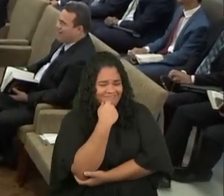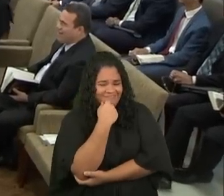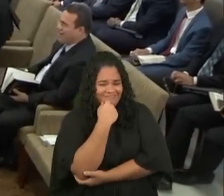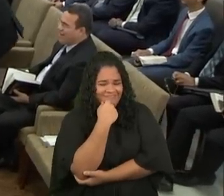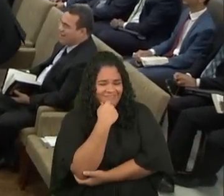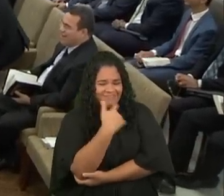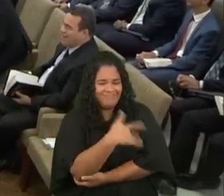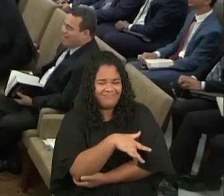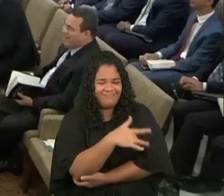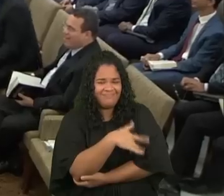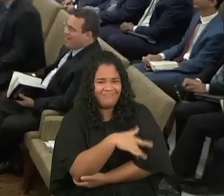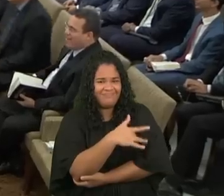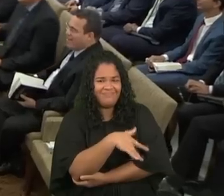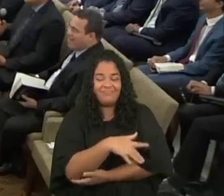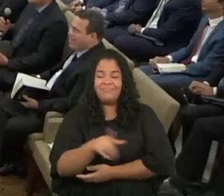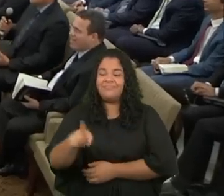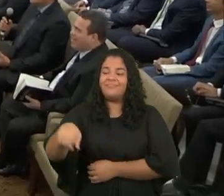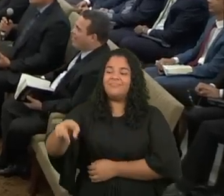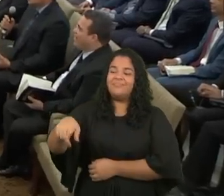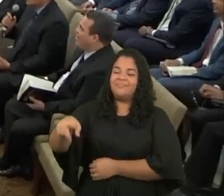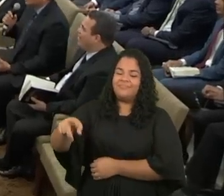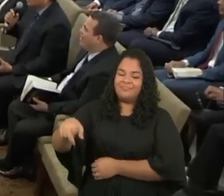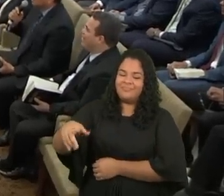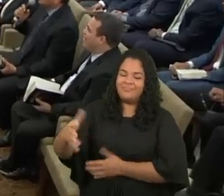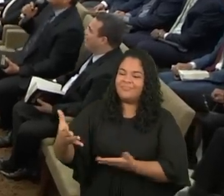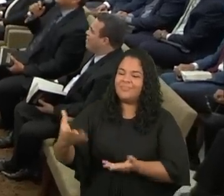Silvio? Hein?